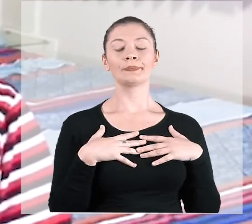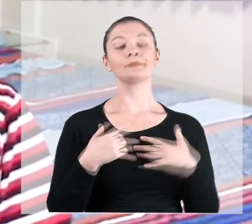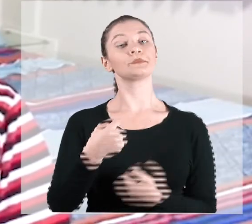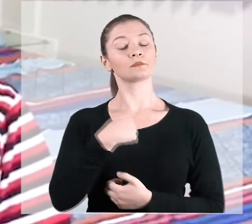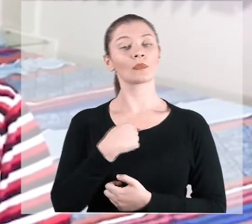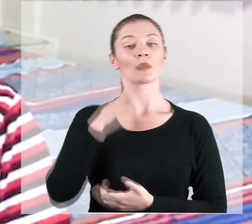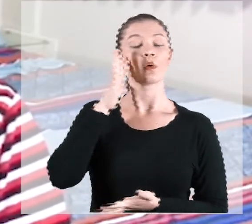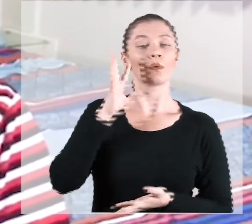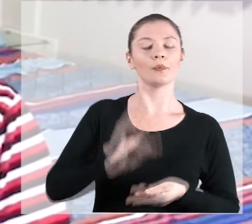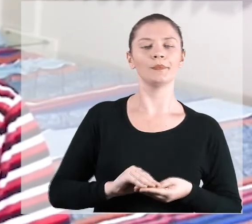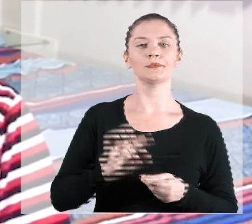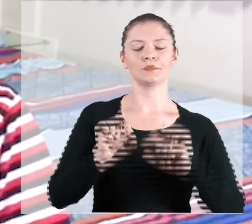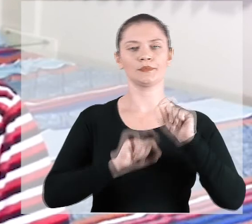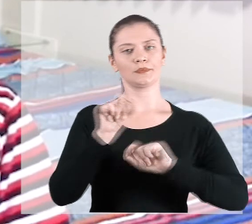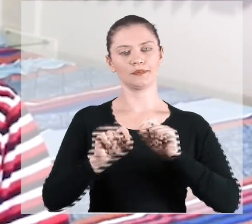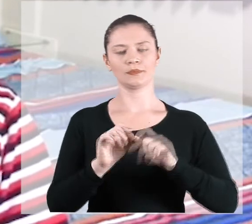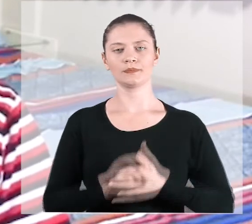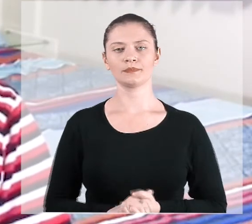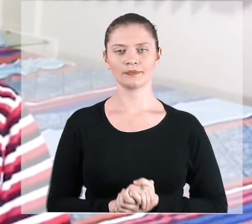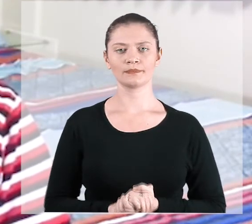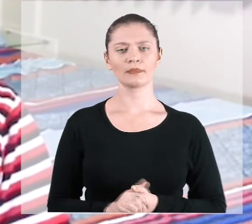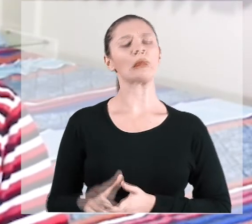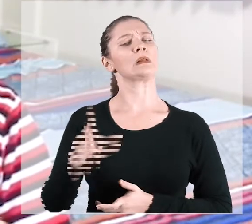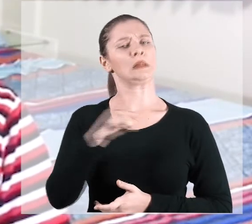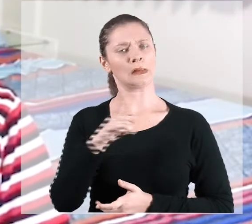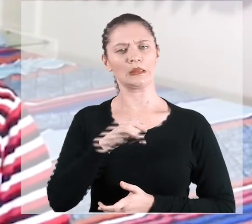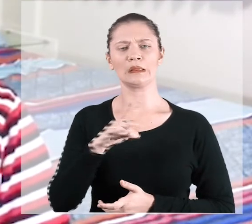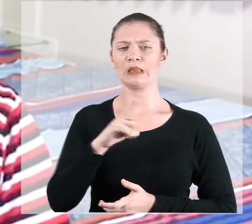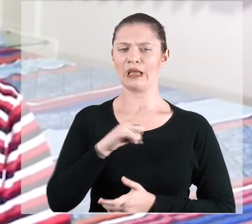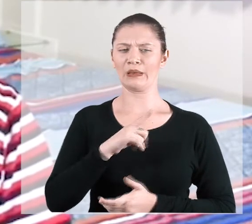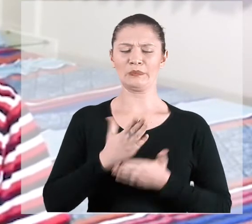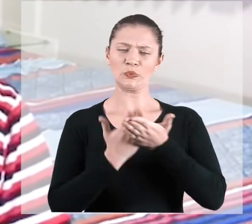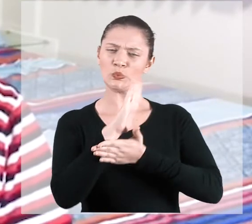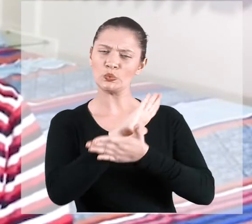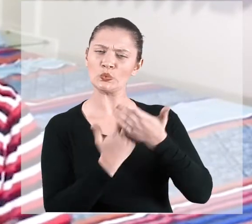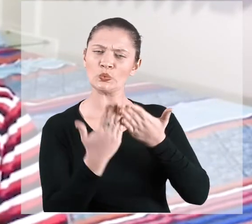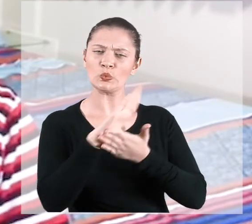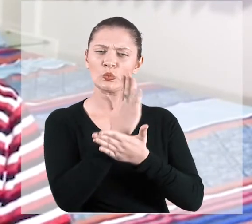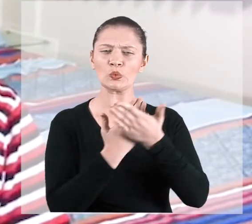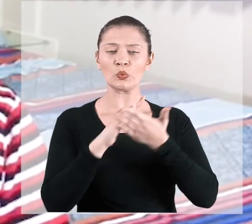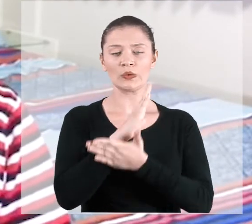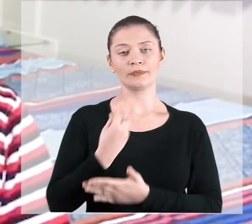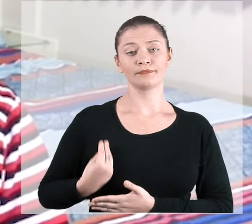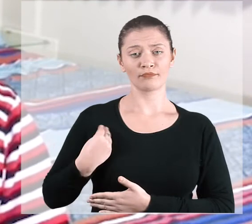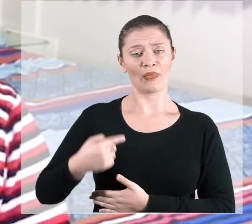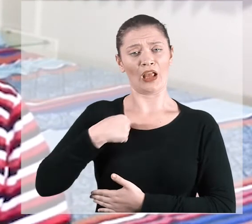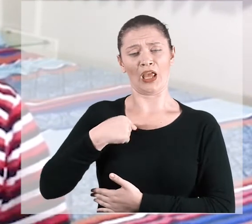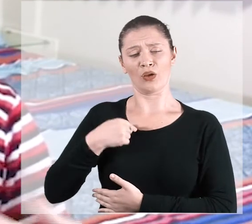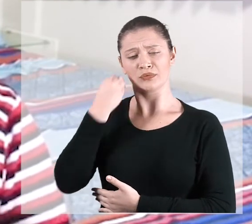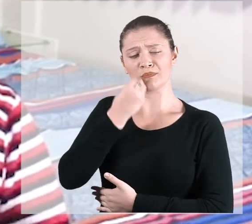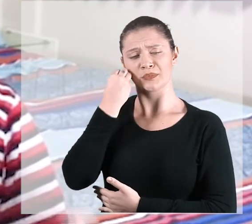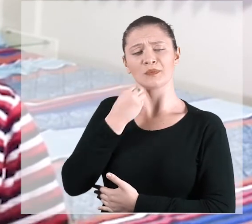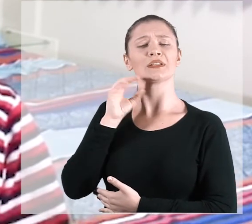entendo perfeitamente que há realmente um desconforto existencial. Eu provei isso.